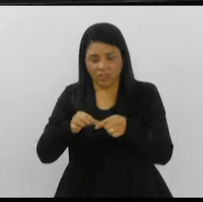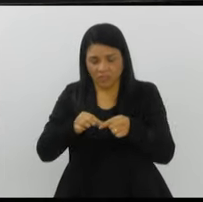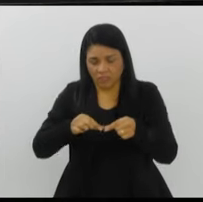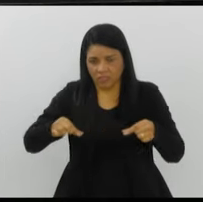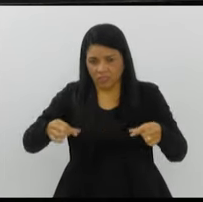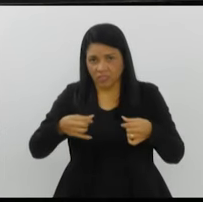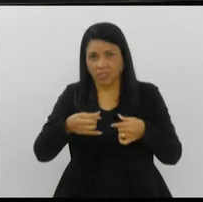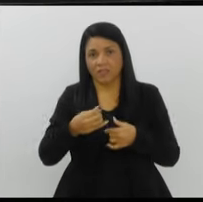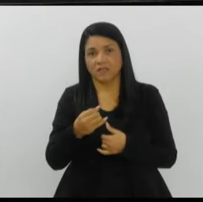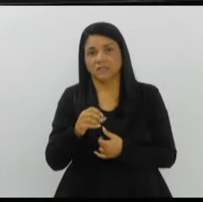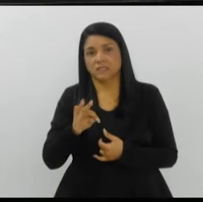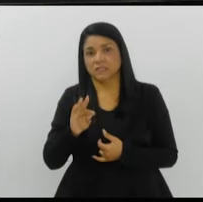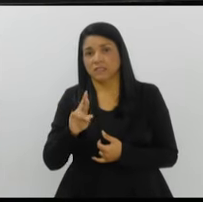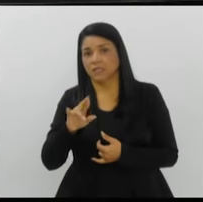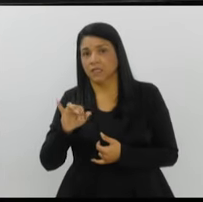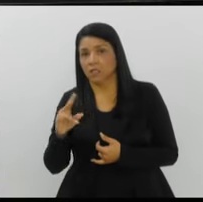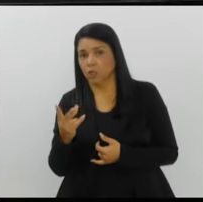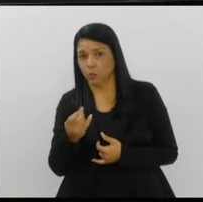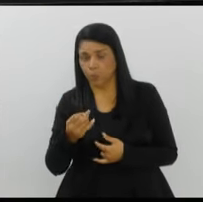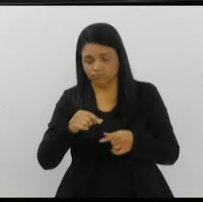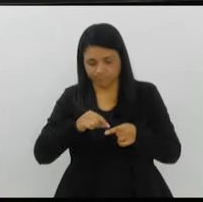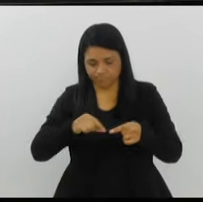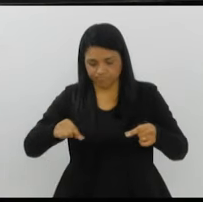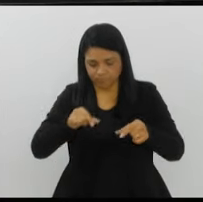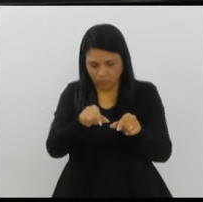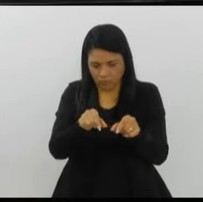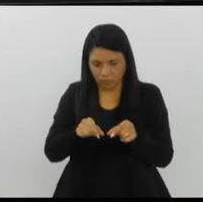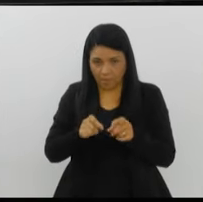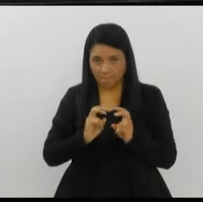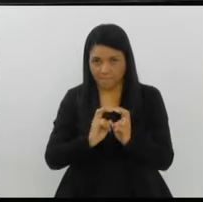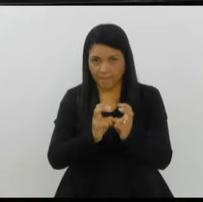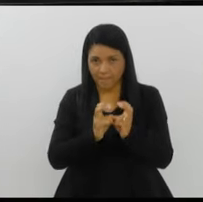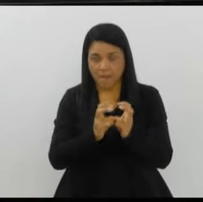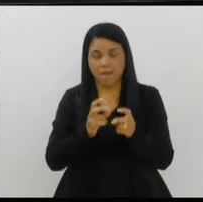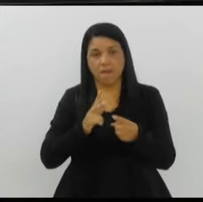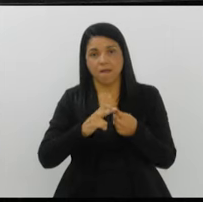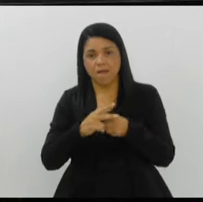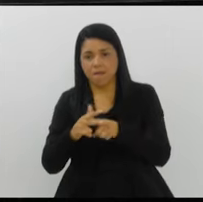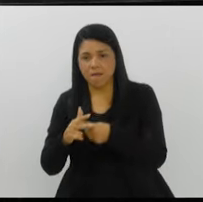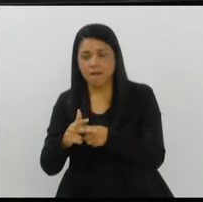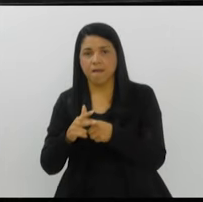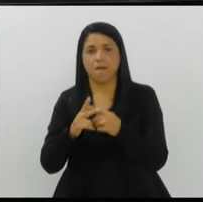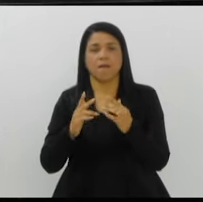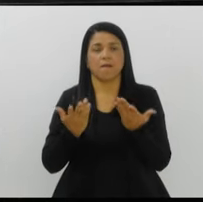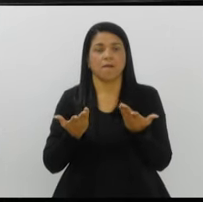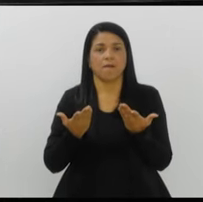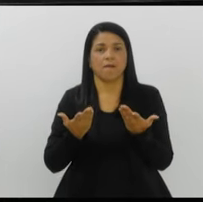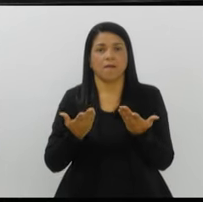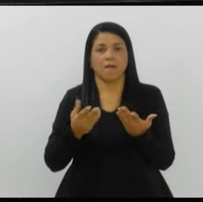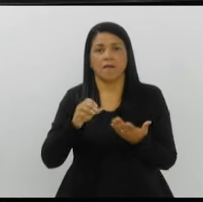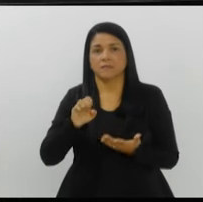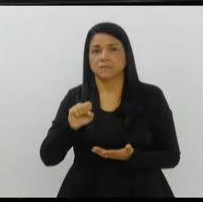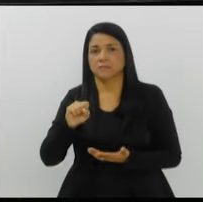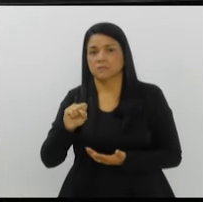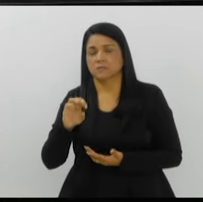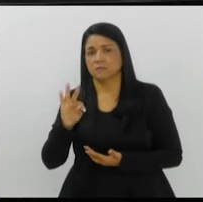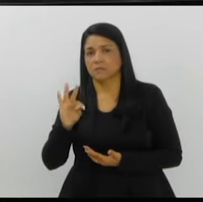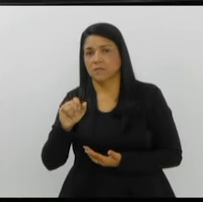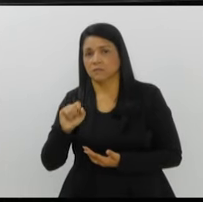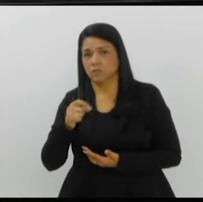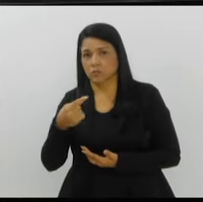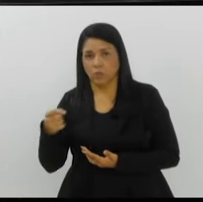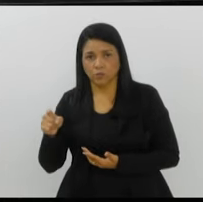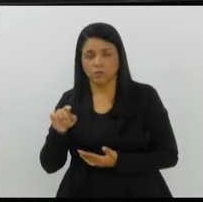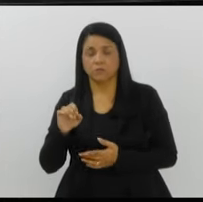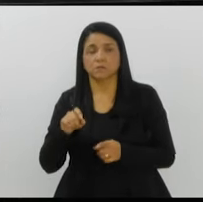lastro, quer seja a conservação das estações, a qualidade de transporte, enfim, tudo aquilo que a gente já havia diagnosticado,